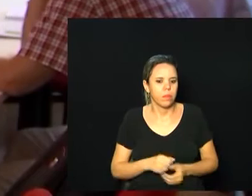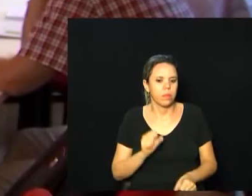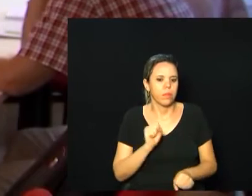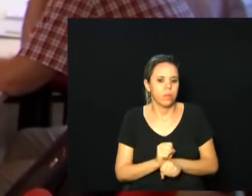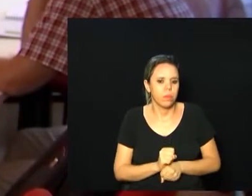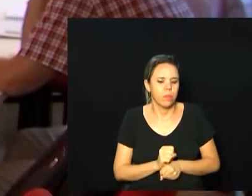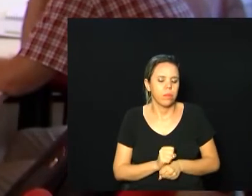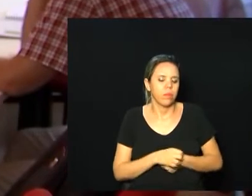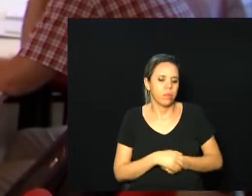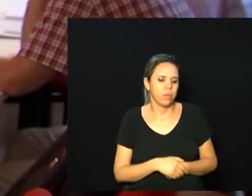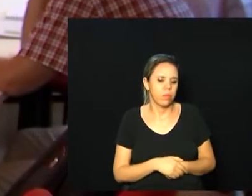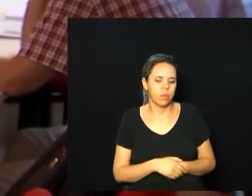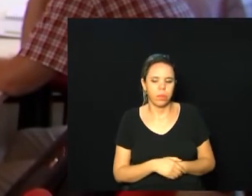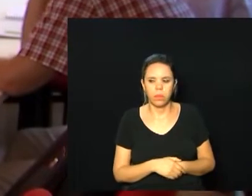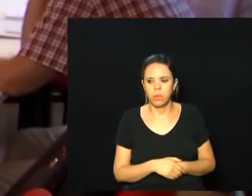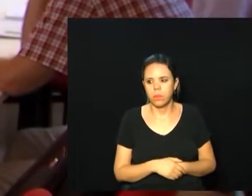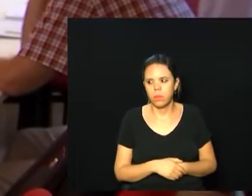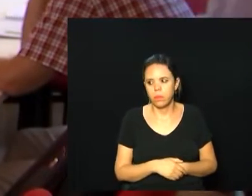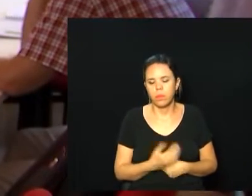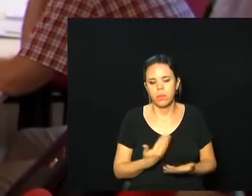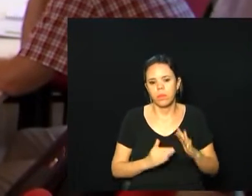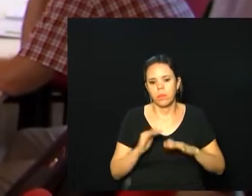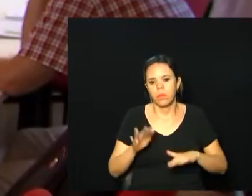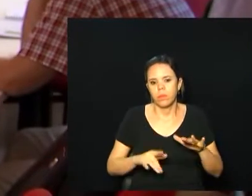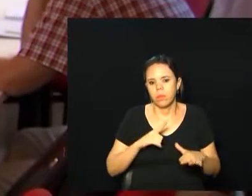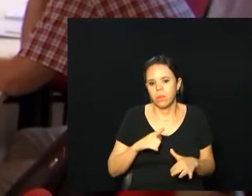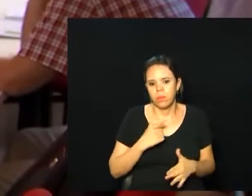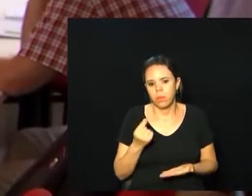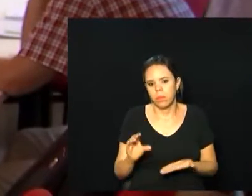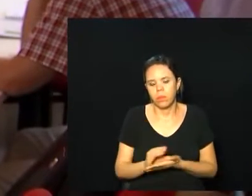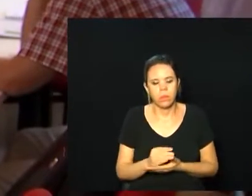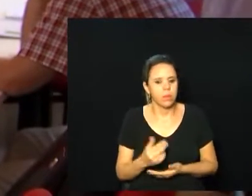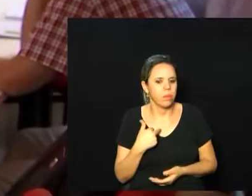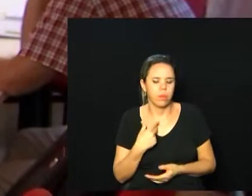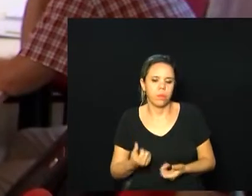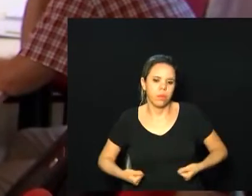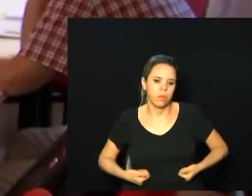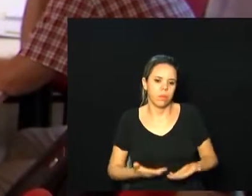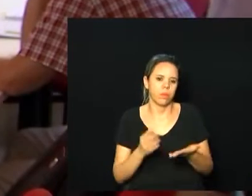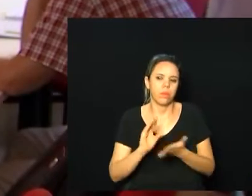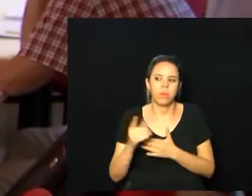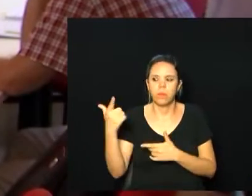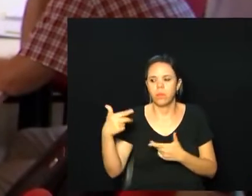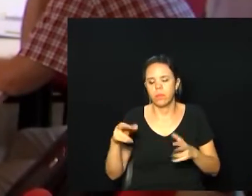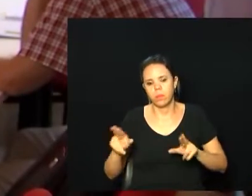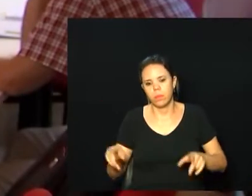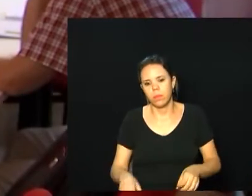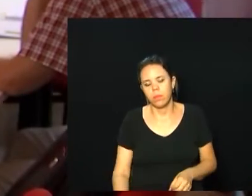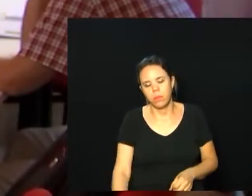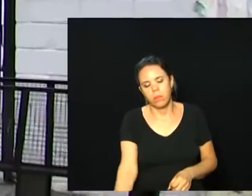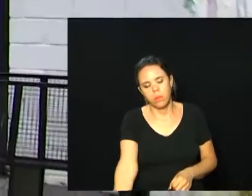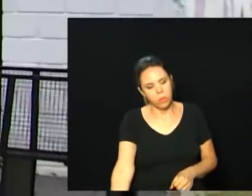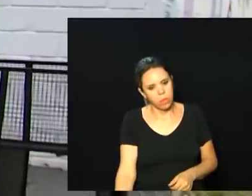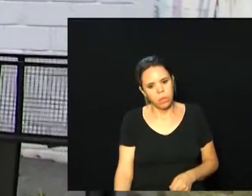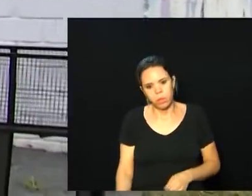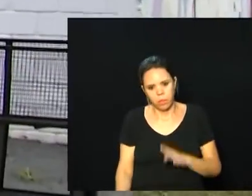né? E aí a escola às vezes tem até a verba, mas não pode estar investindo em